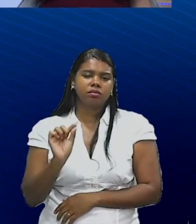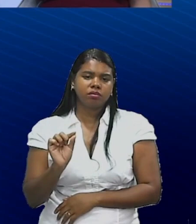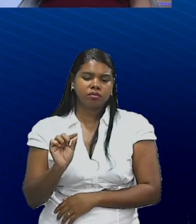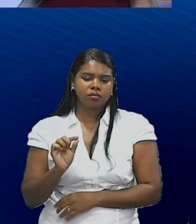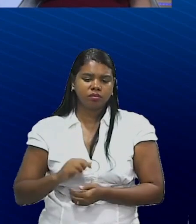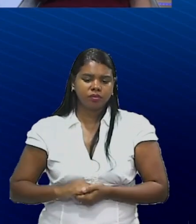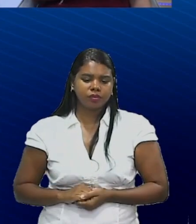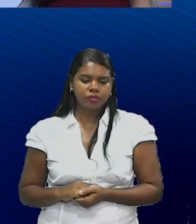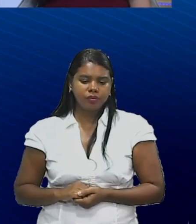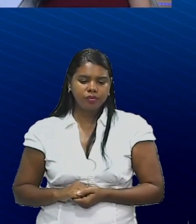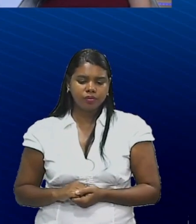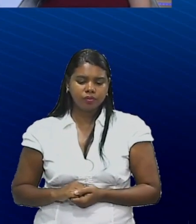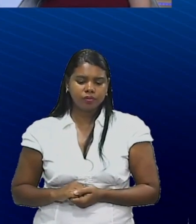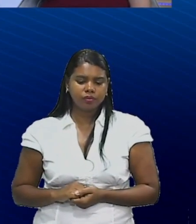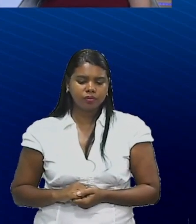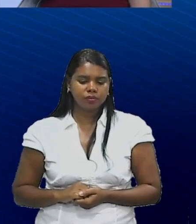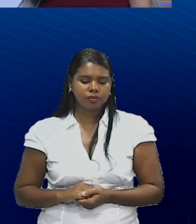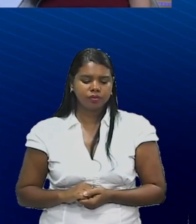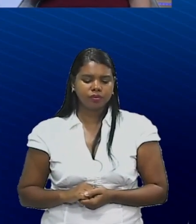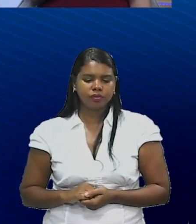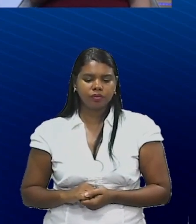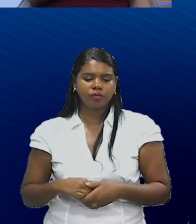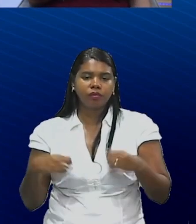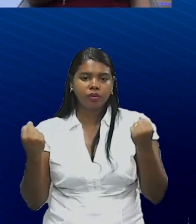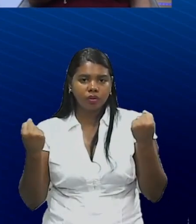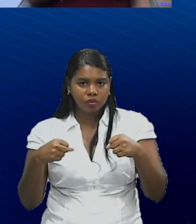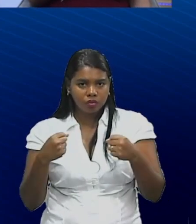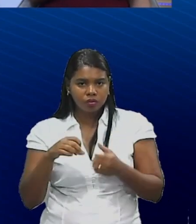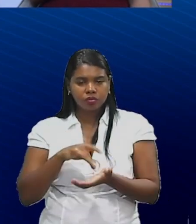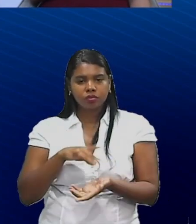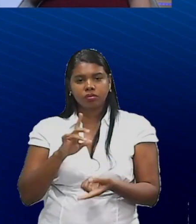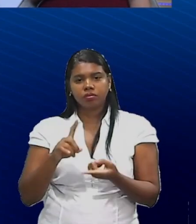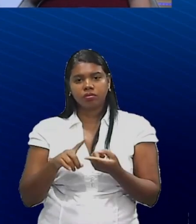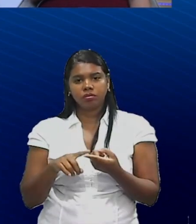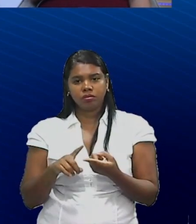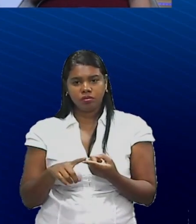interno. Então, eu preciso que o colaborador,